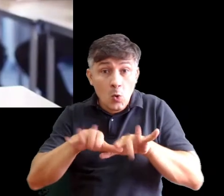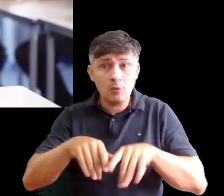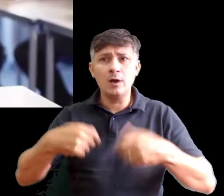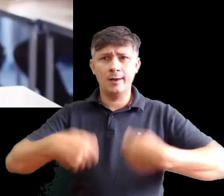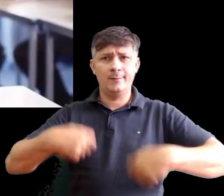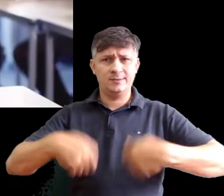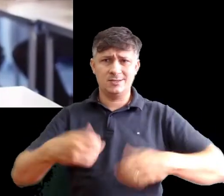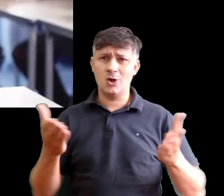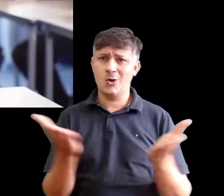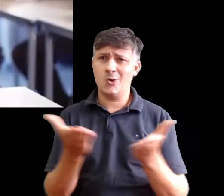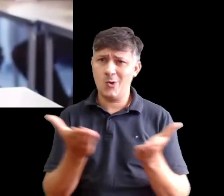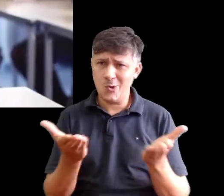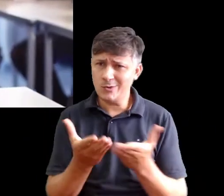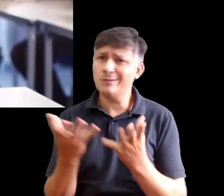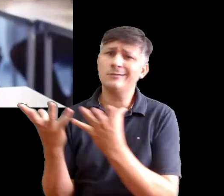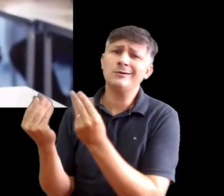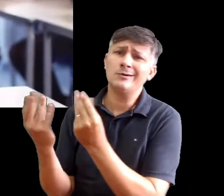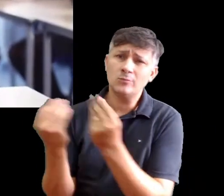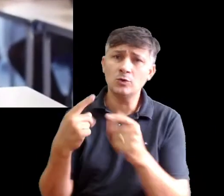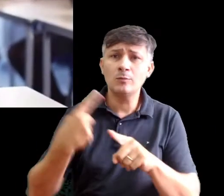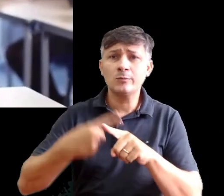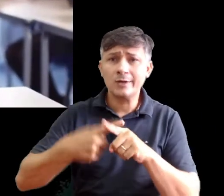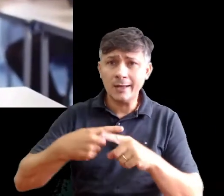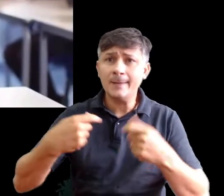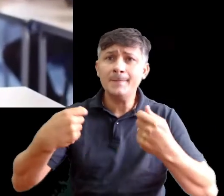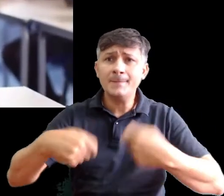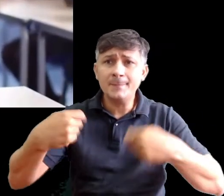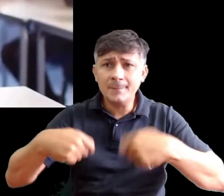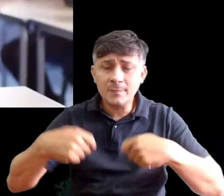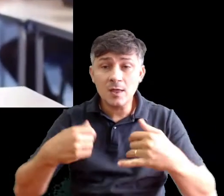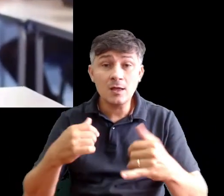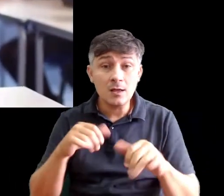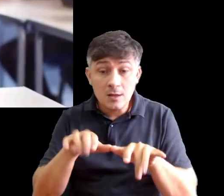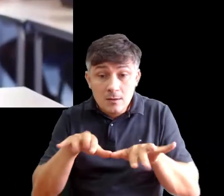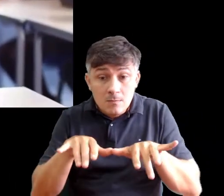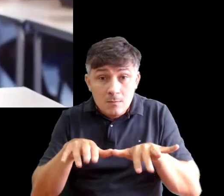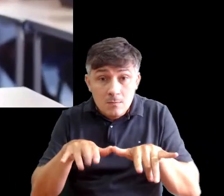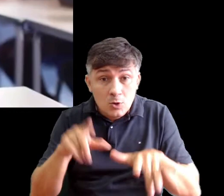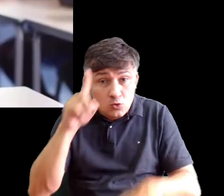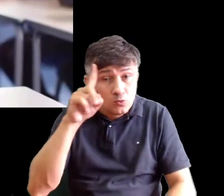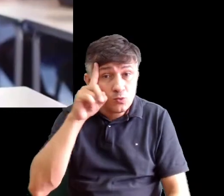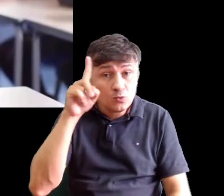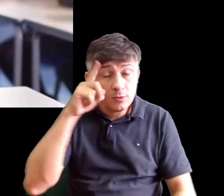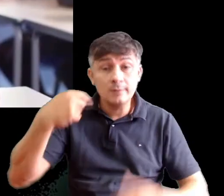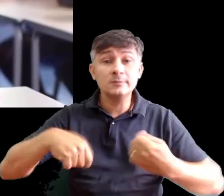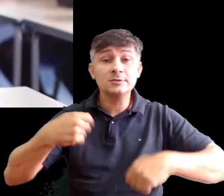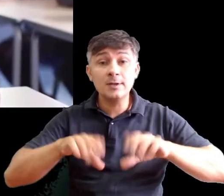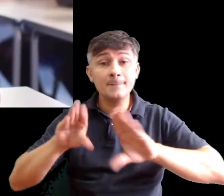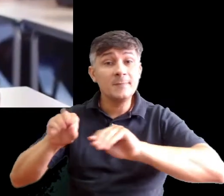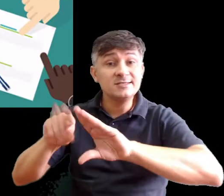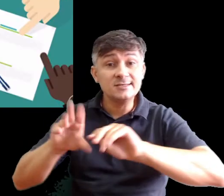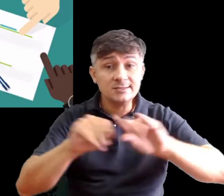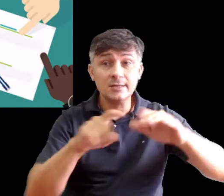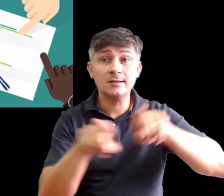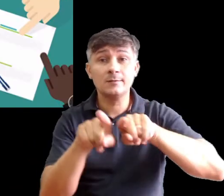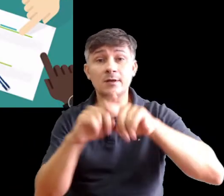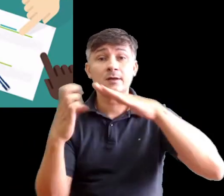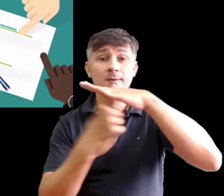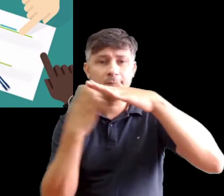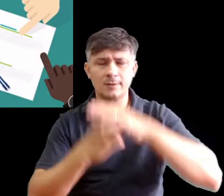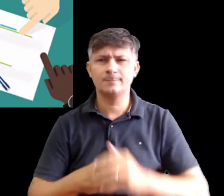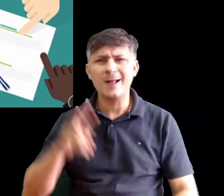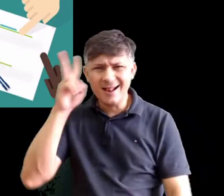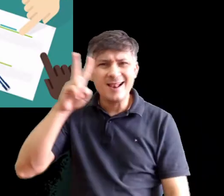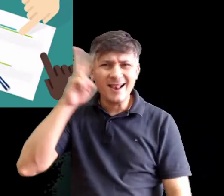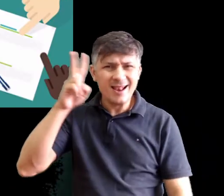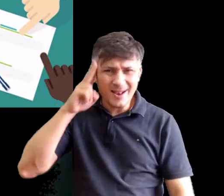requisitados atualmente devido à presença cada vez maior da informática no dia a dia das pessoas e das empresas.